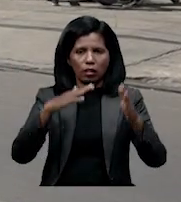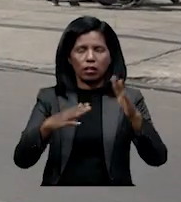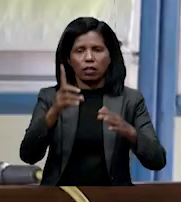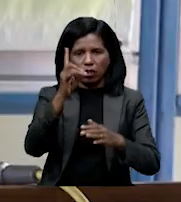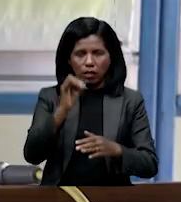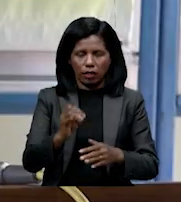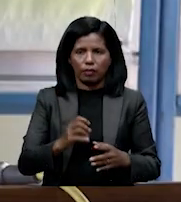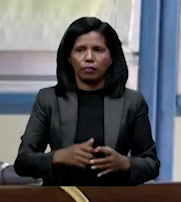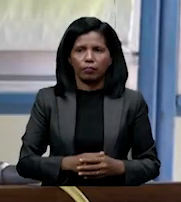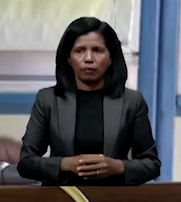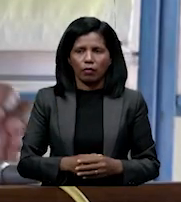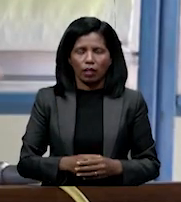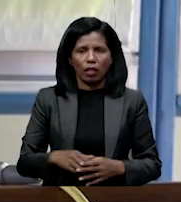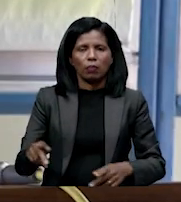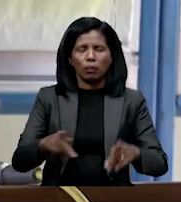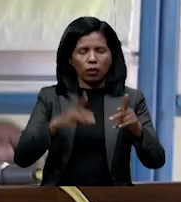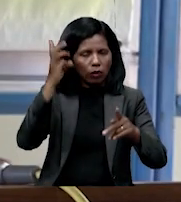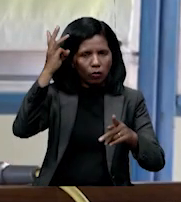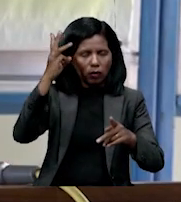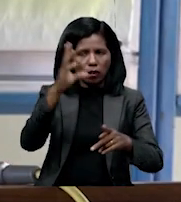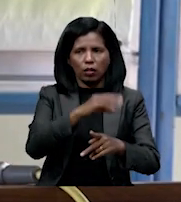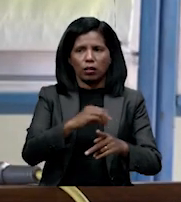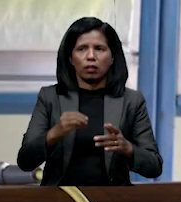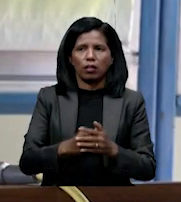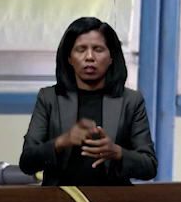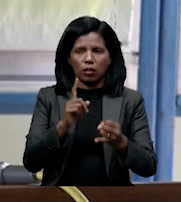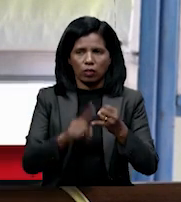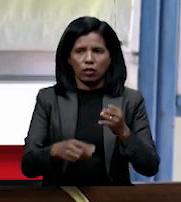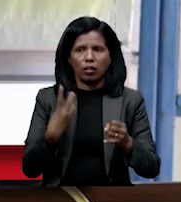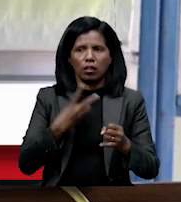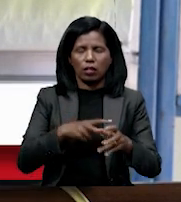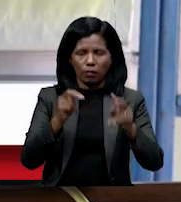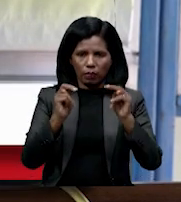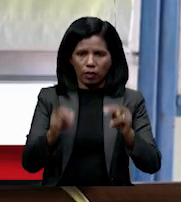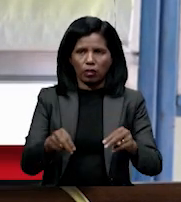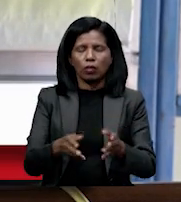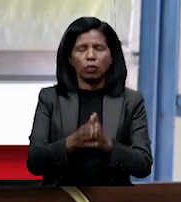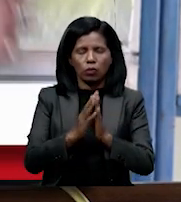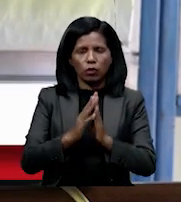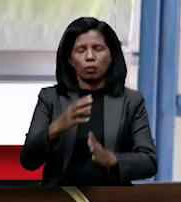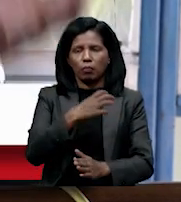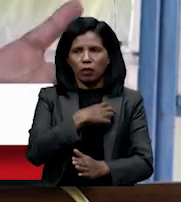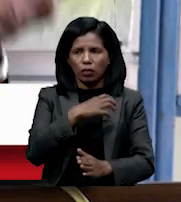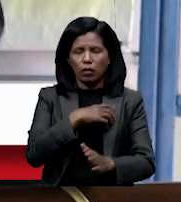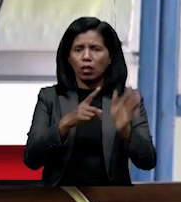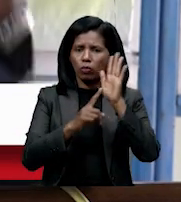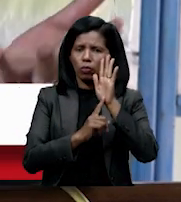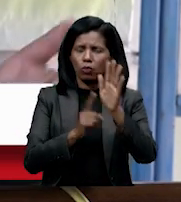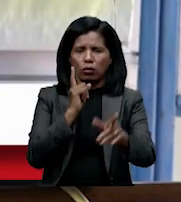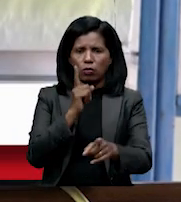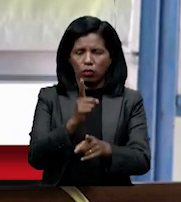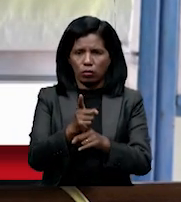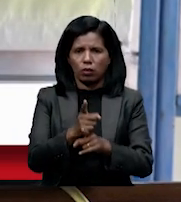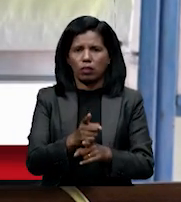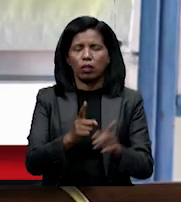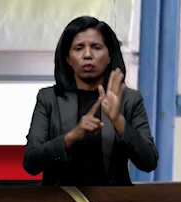dili. Público ni preocupação ba evento ru acontecimento hira ikus ikus ni makita precisa de exige comando ato transparente,